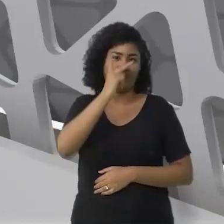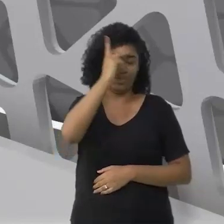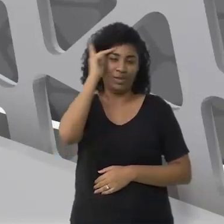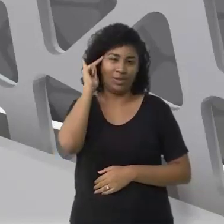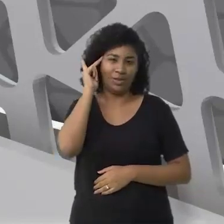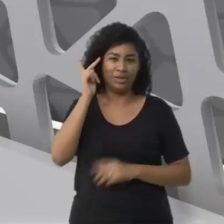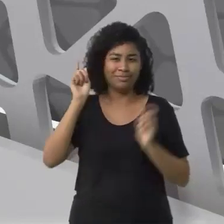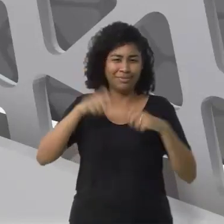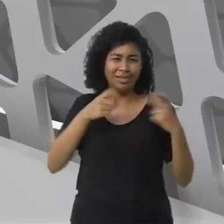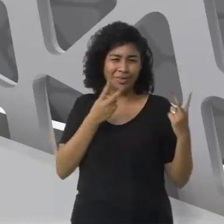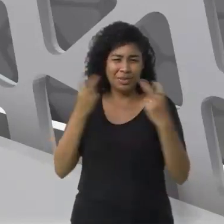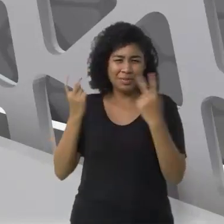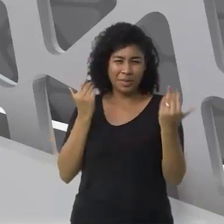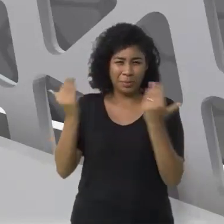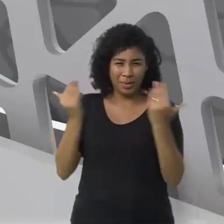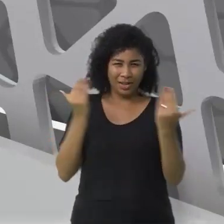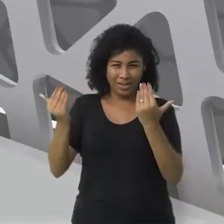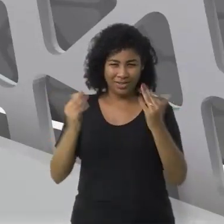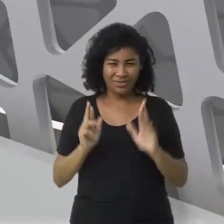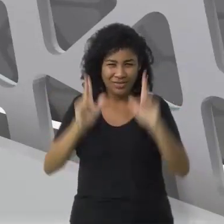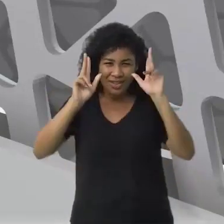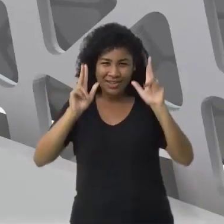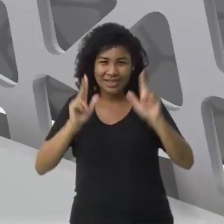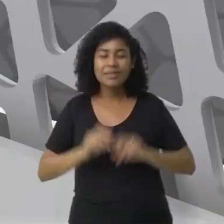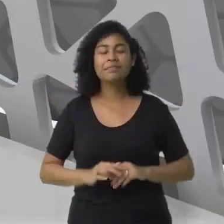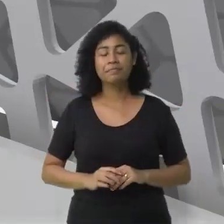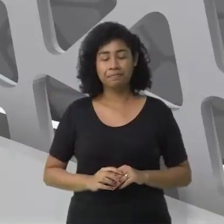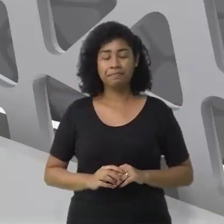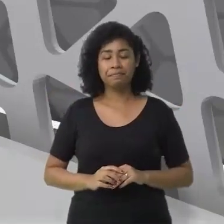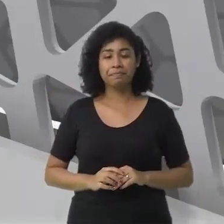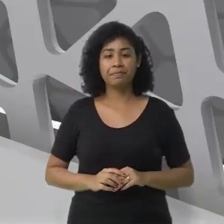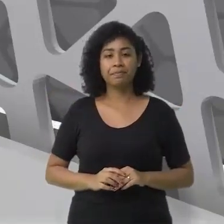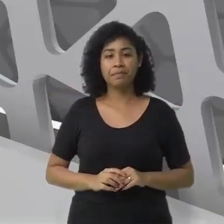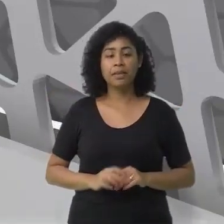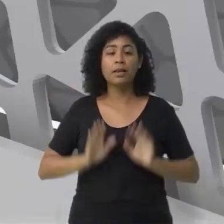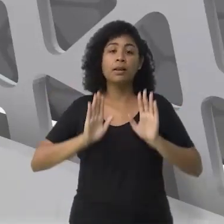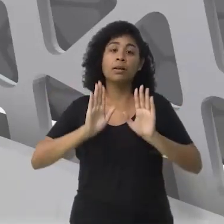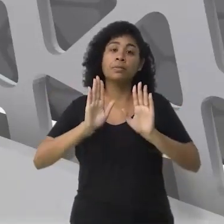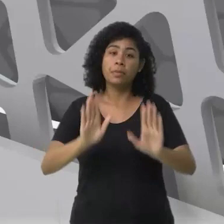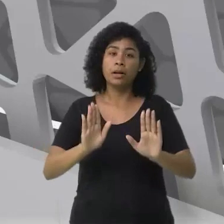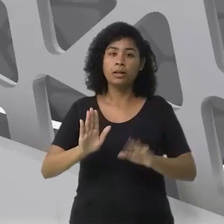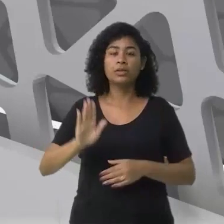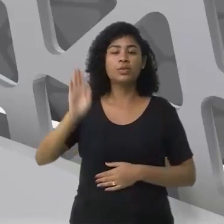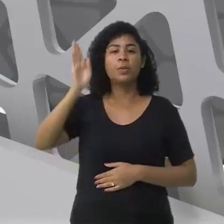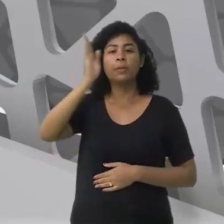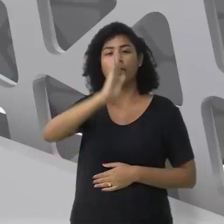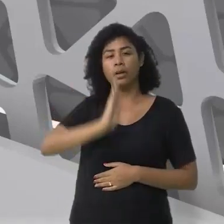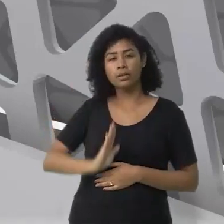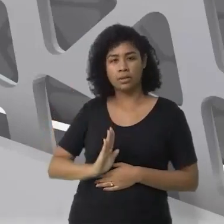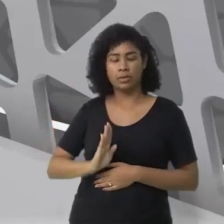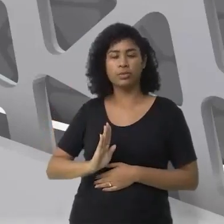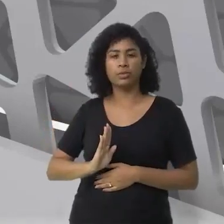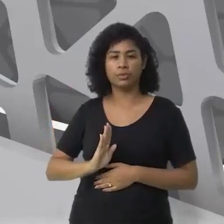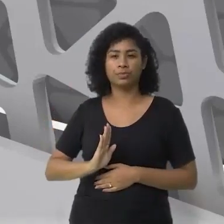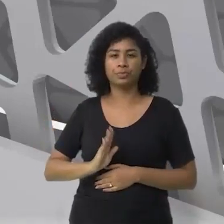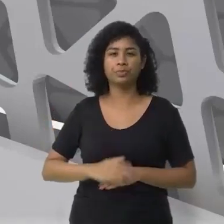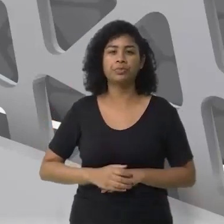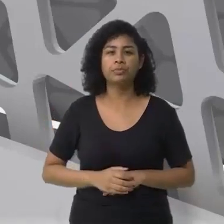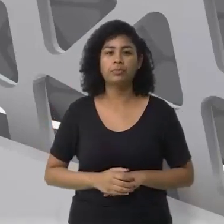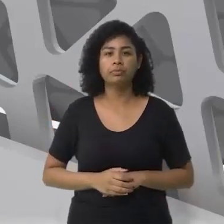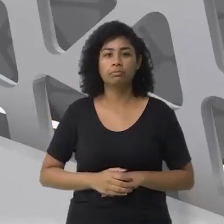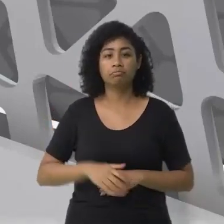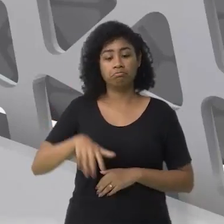pode verificar essas comparações também, né? Agora, o Brasil, gente, a gente vai verificar que a